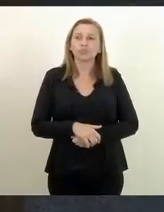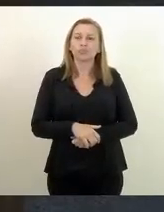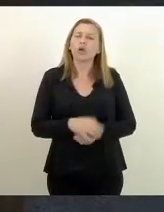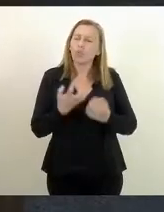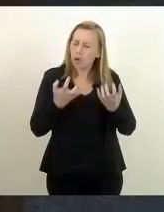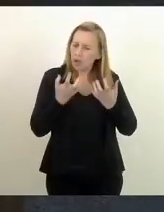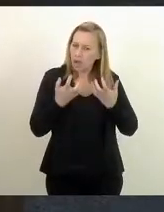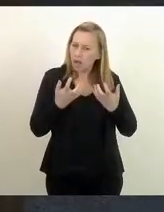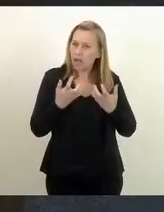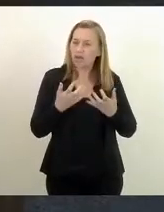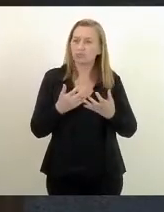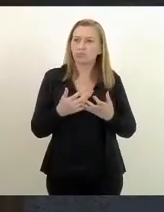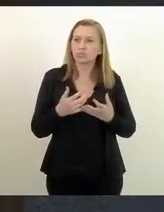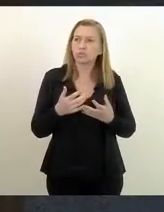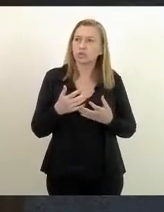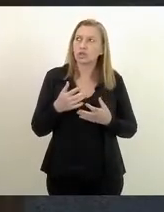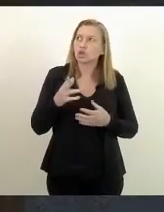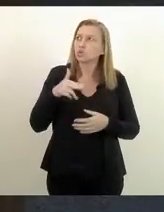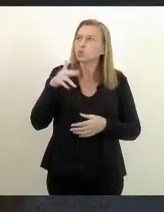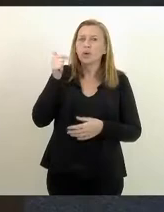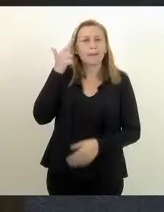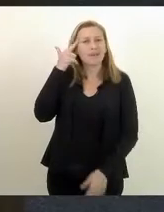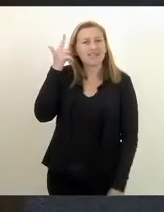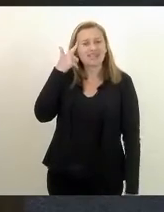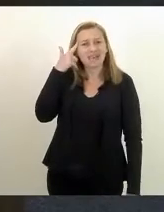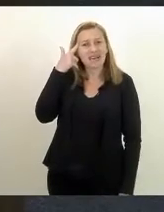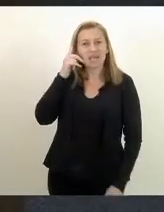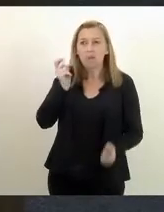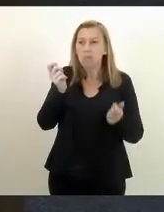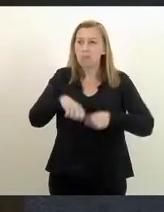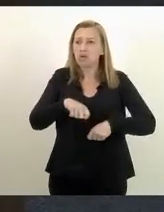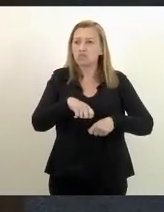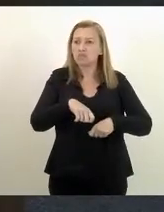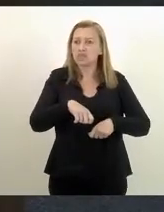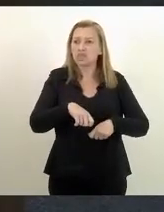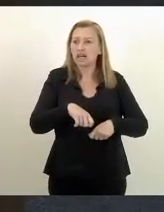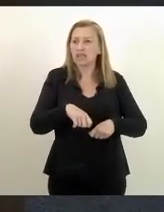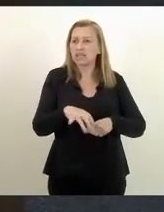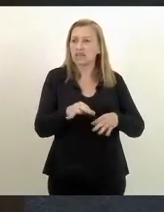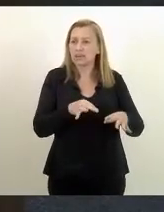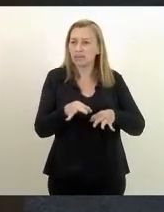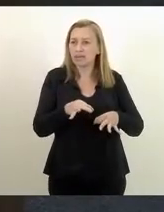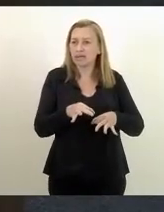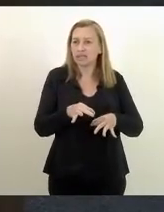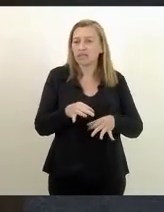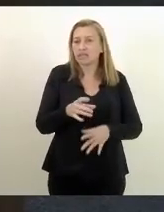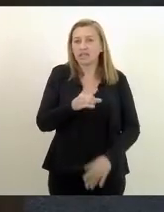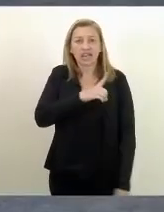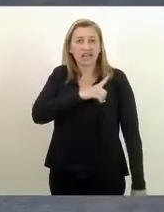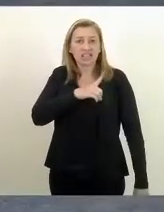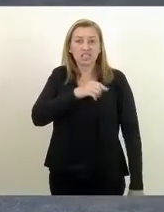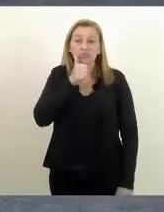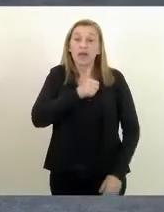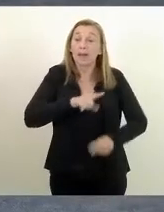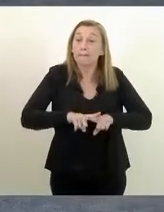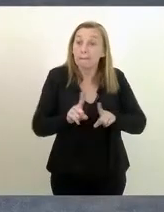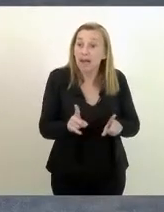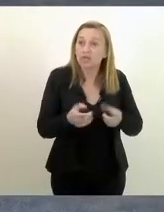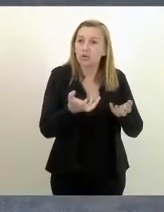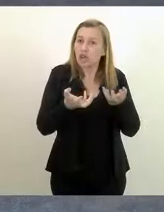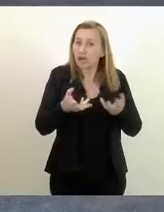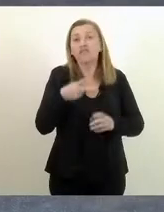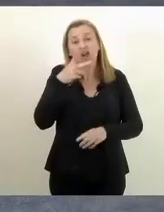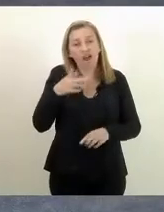quero nunca refletir sobre a possibilidade de ser feito na delegacia de mulheres. Mas quero também